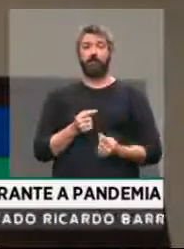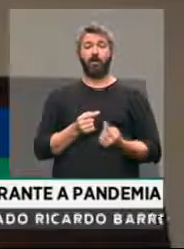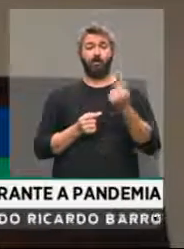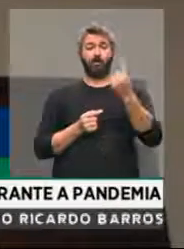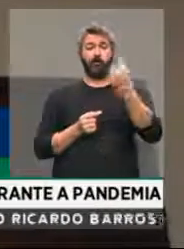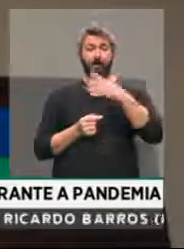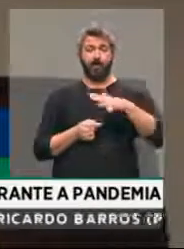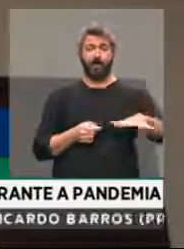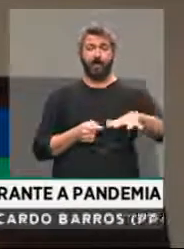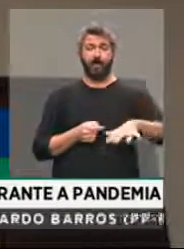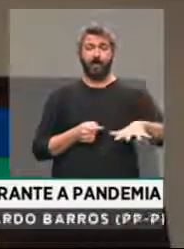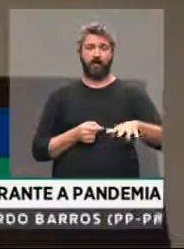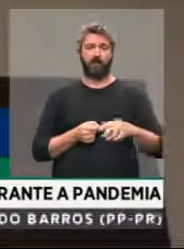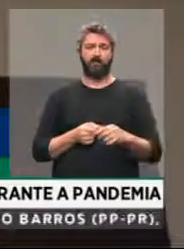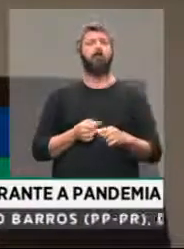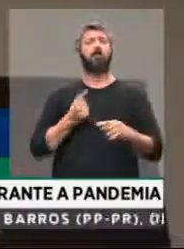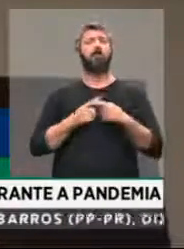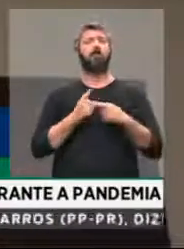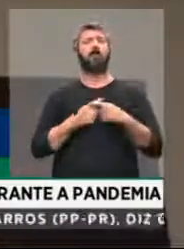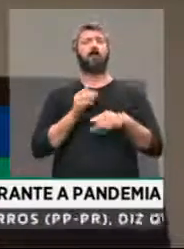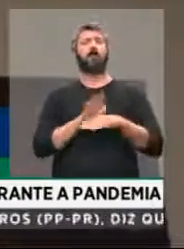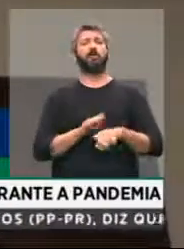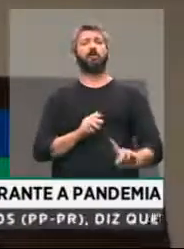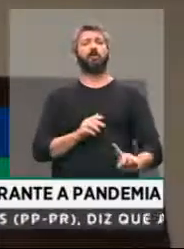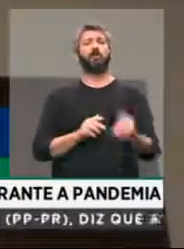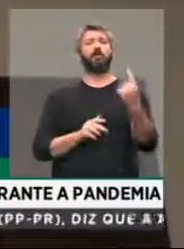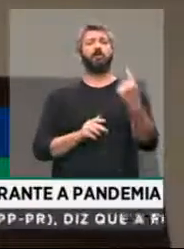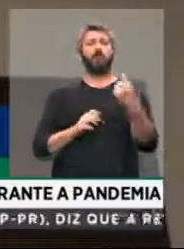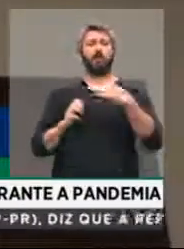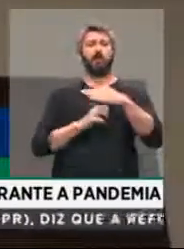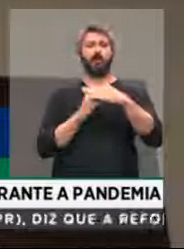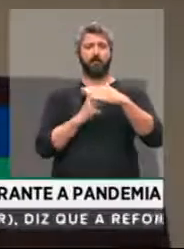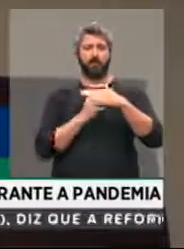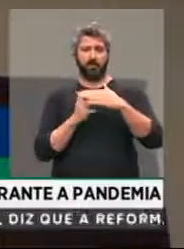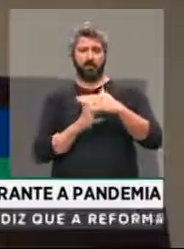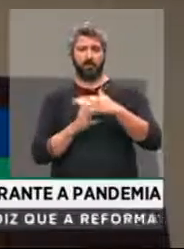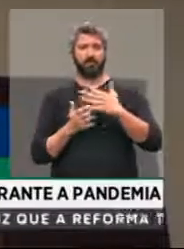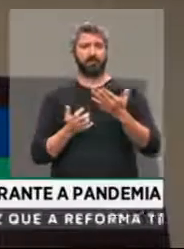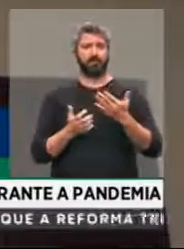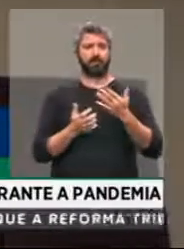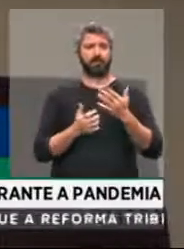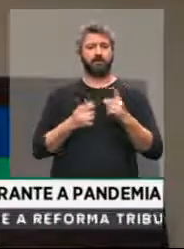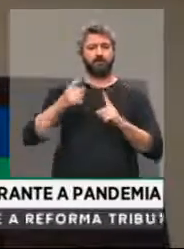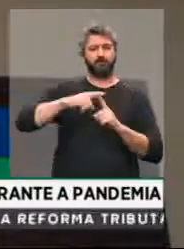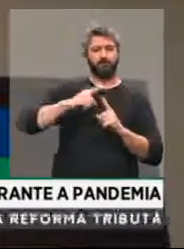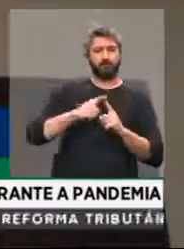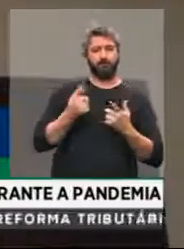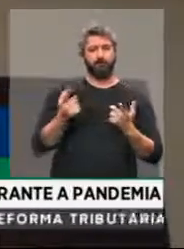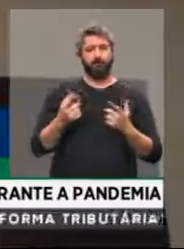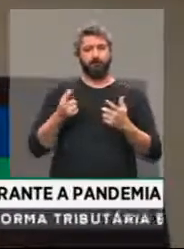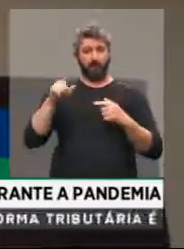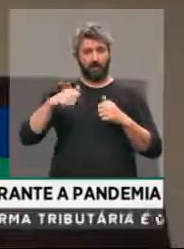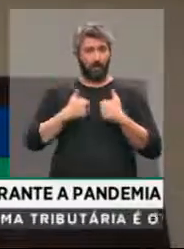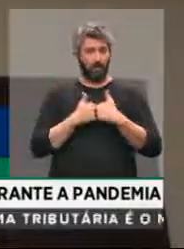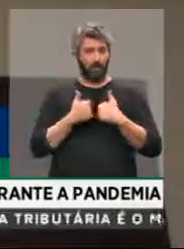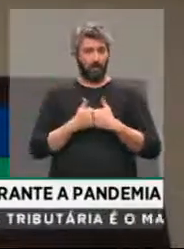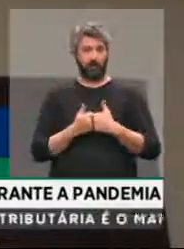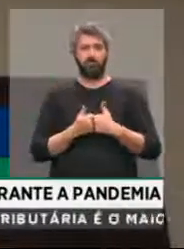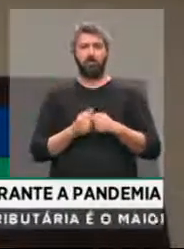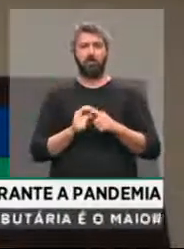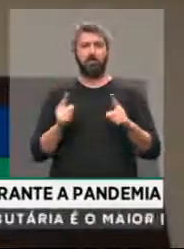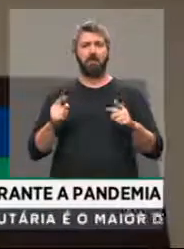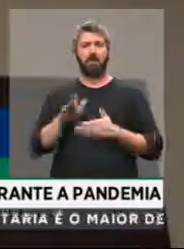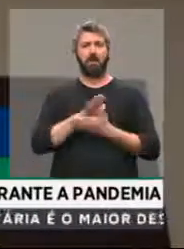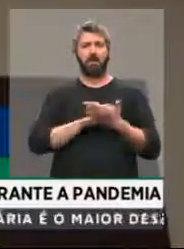da sociedade. Por que nós vamos ajudar determinados empresários de um modal, que é o ônibus, se isso não